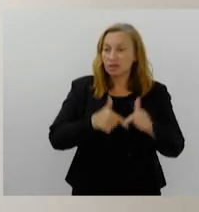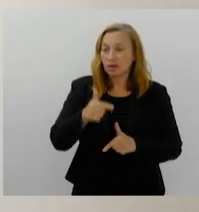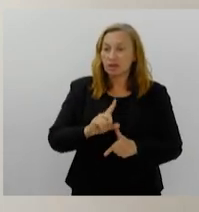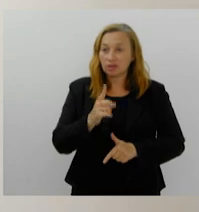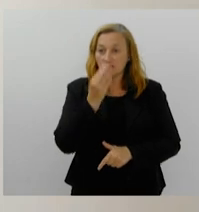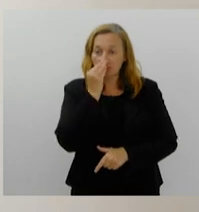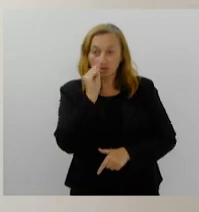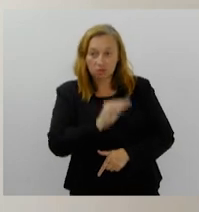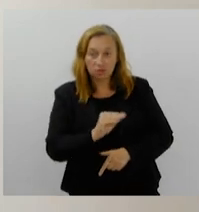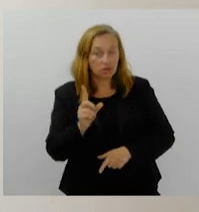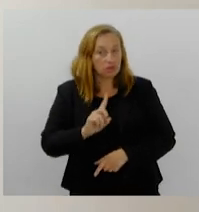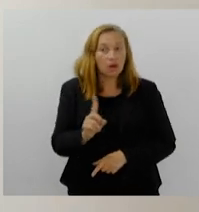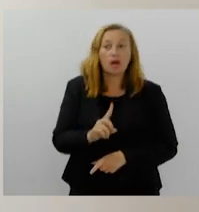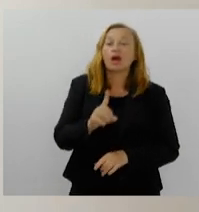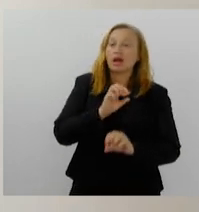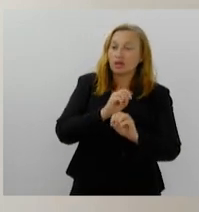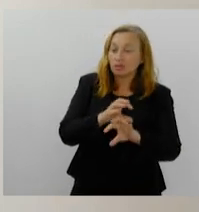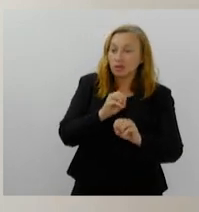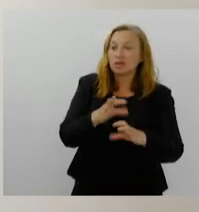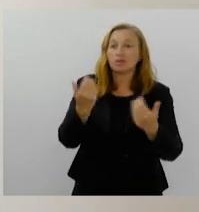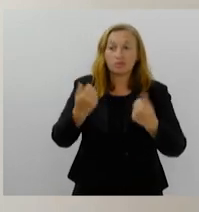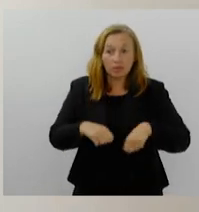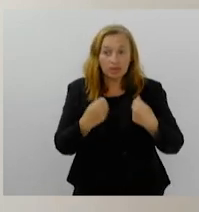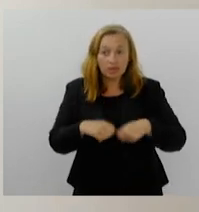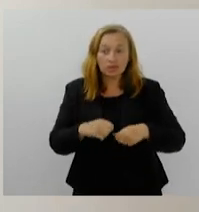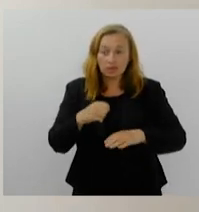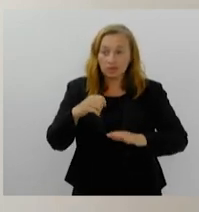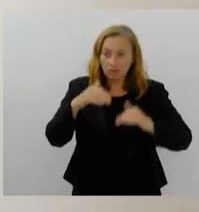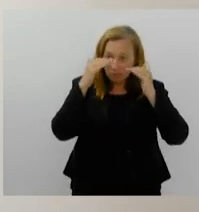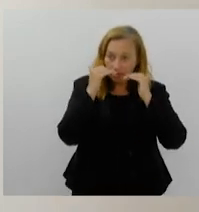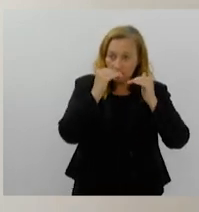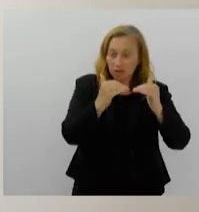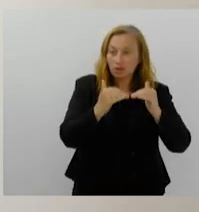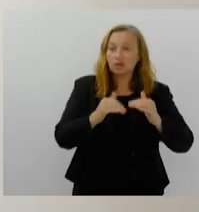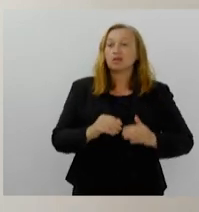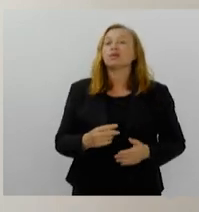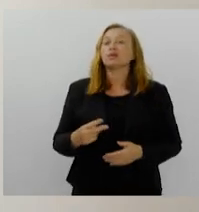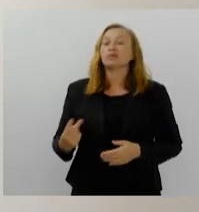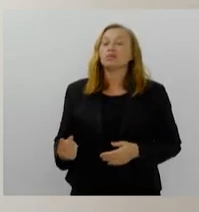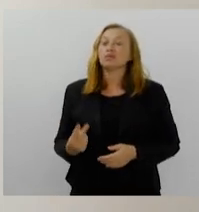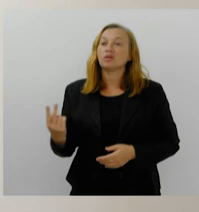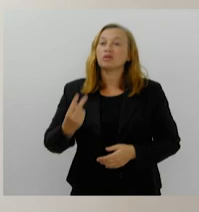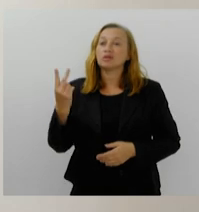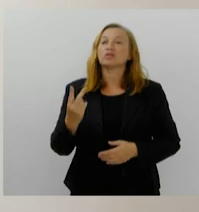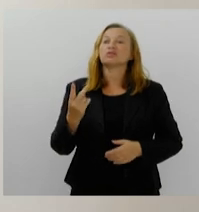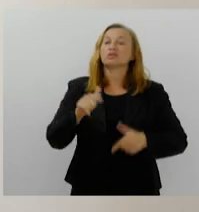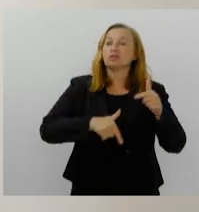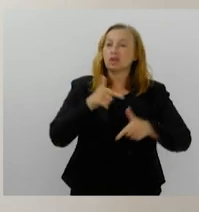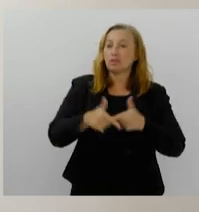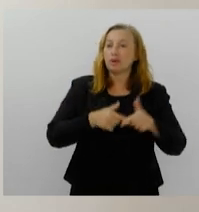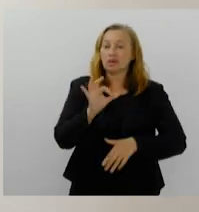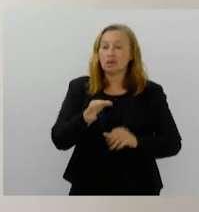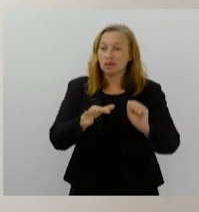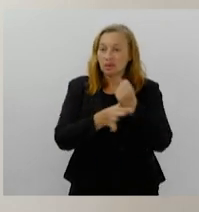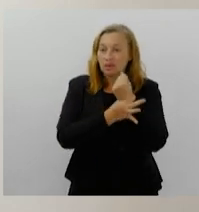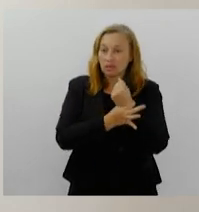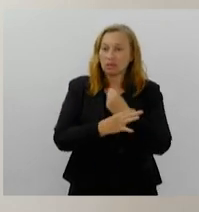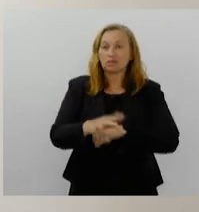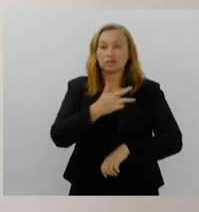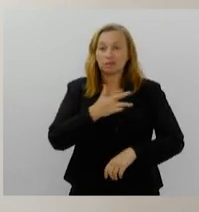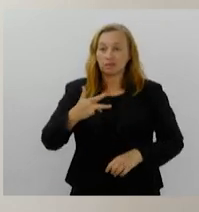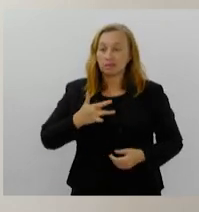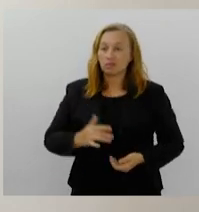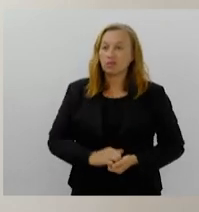descartável. Então, a educação precisa ser comprometida na promoção do trabalho decente, seguro e